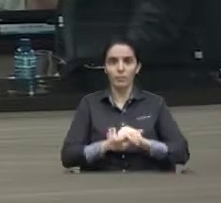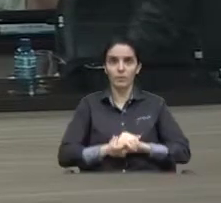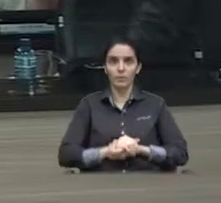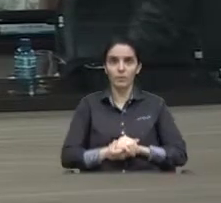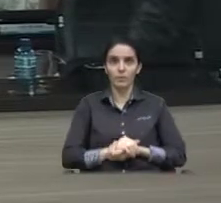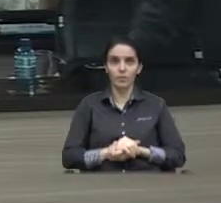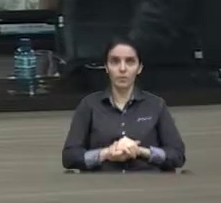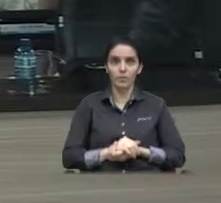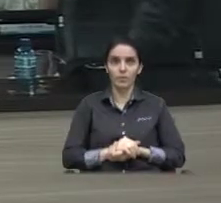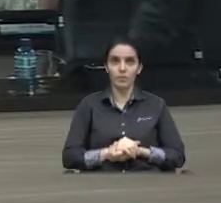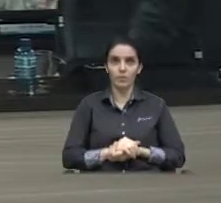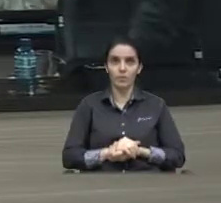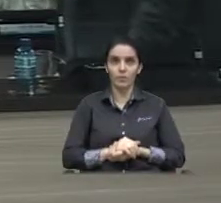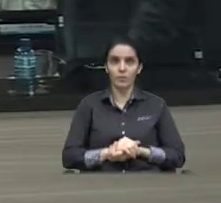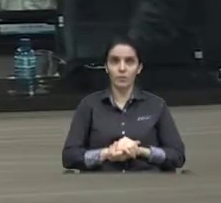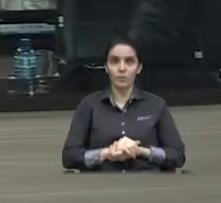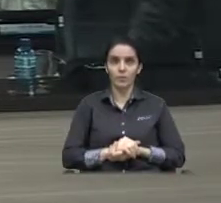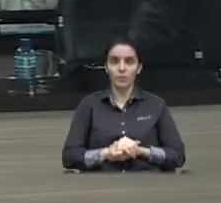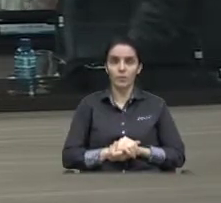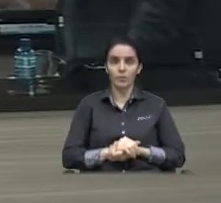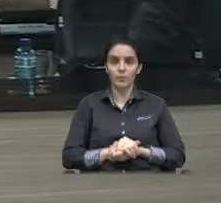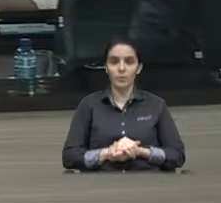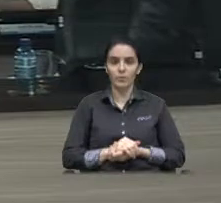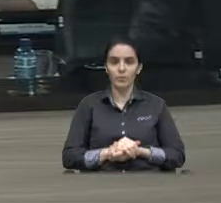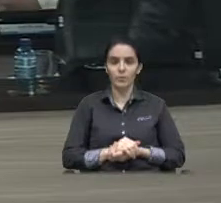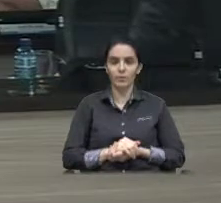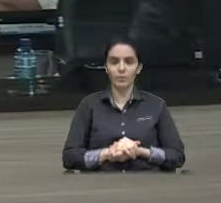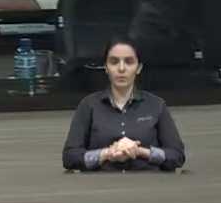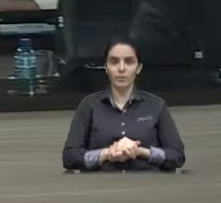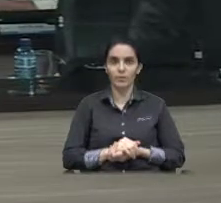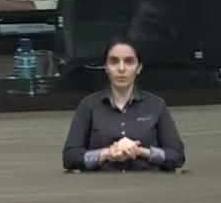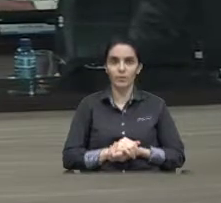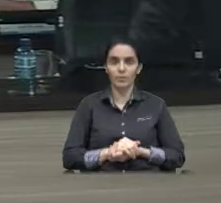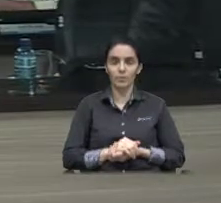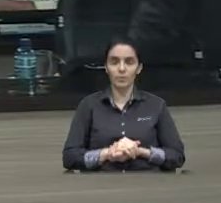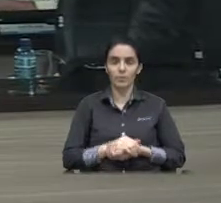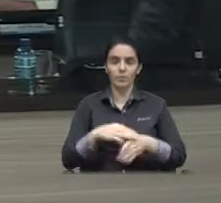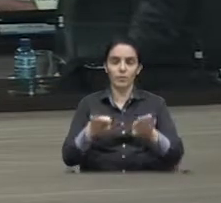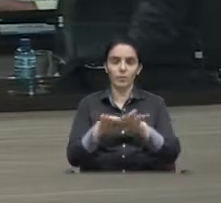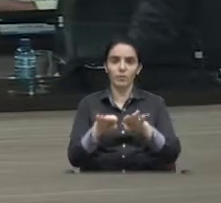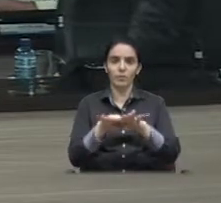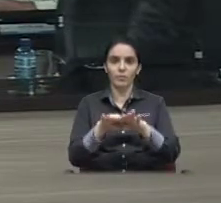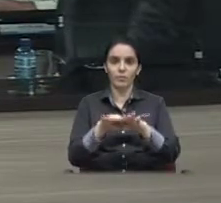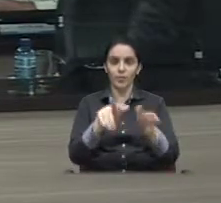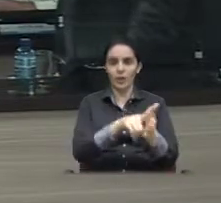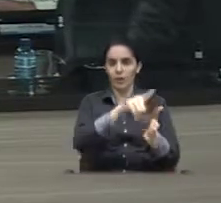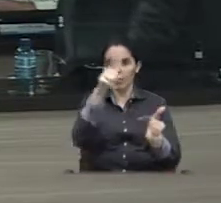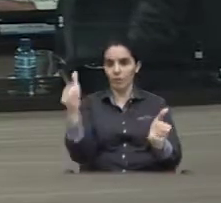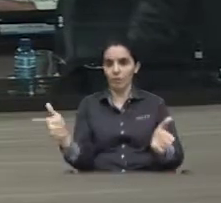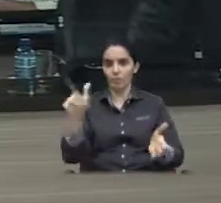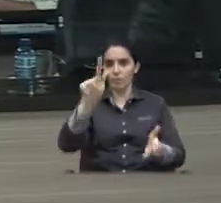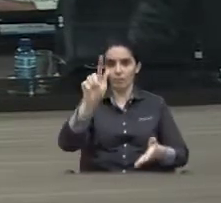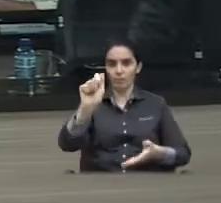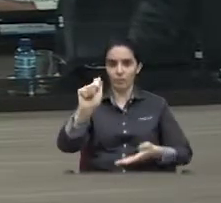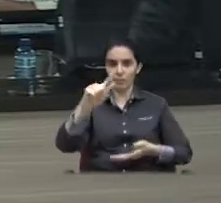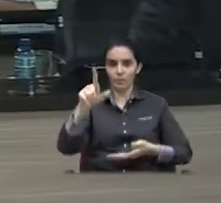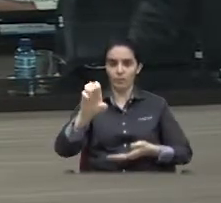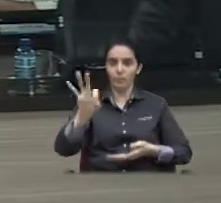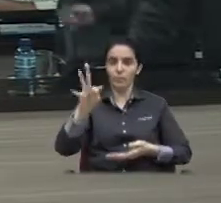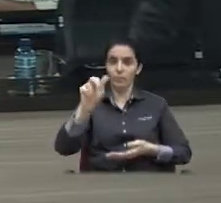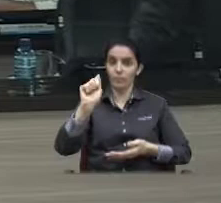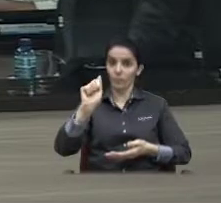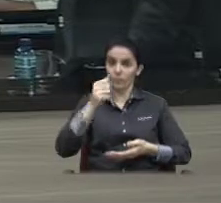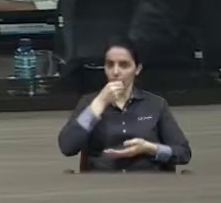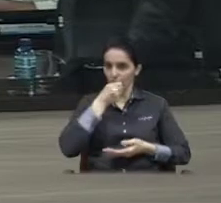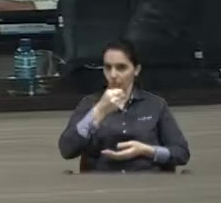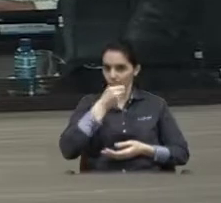uma parte, volta meu segundo, você conseguiu. Inclusive, na Gazeta, uma vez, um jornalista, não vou citar